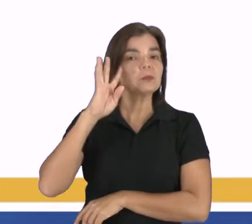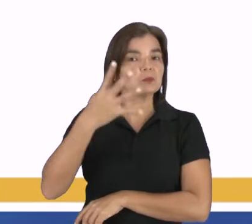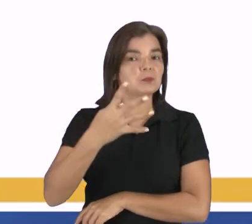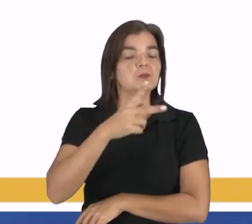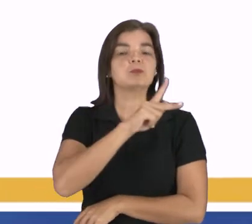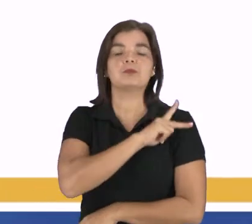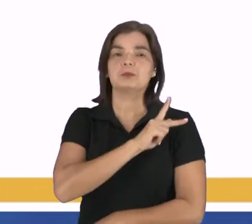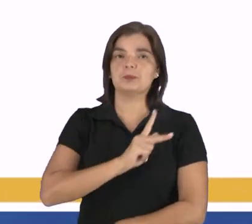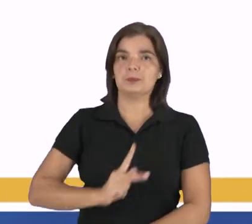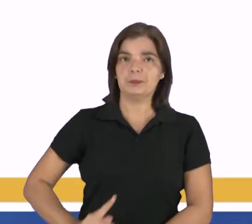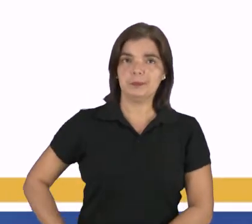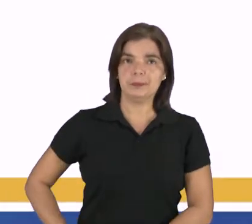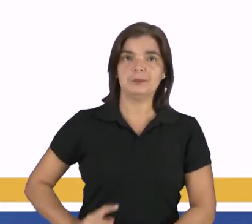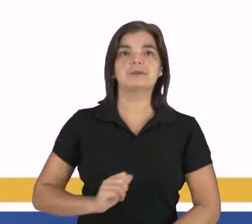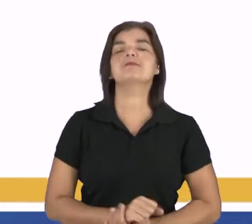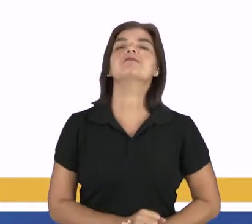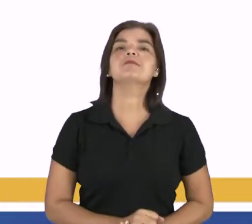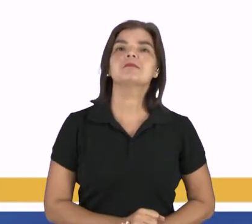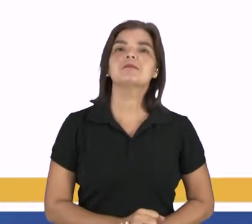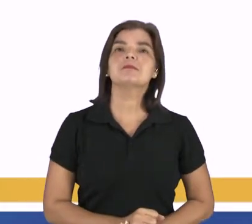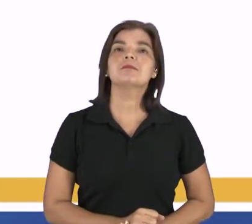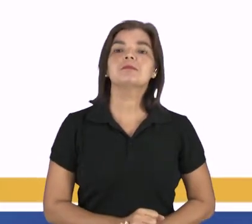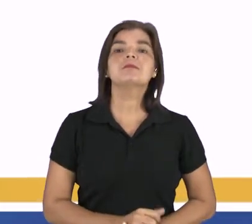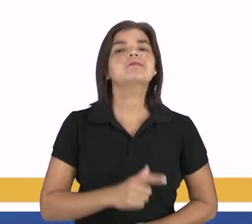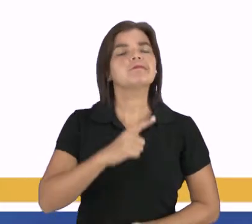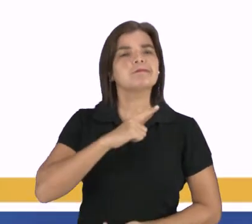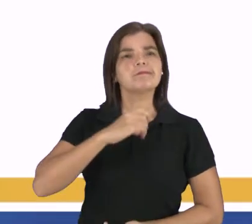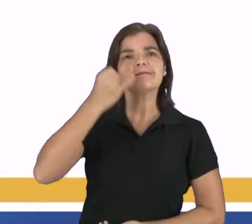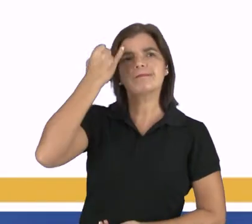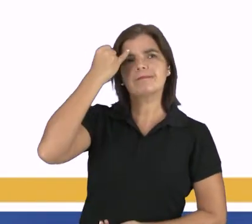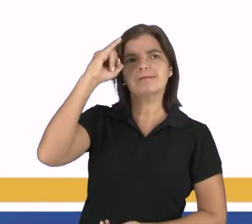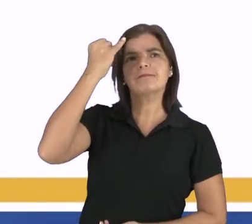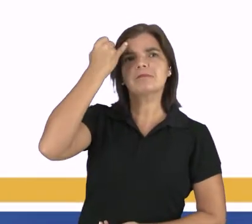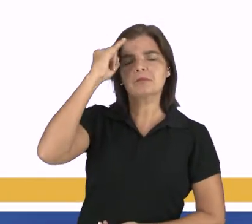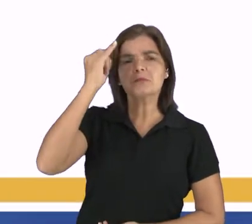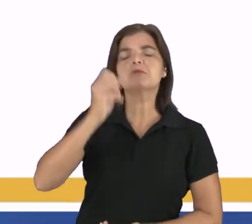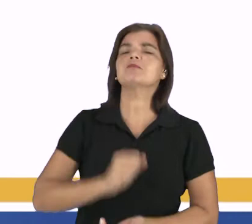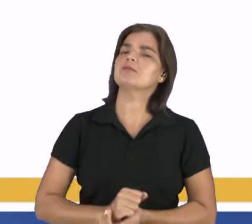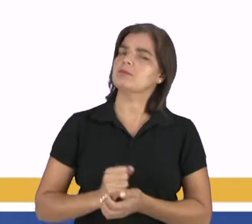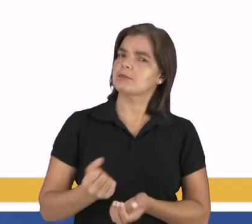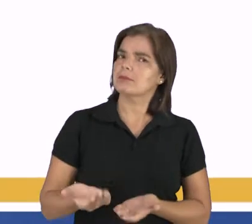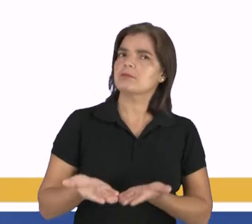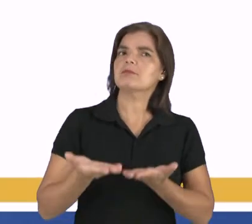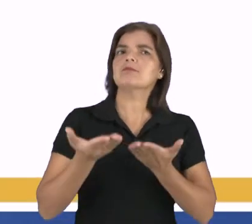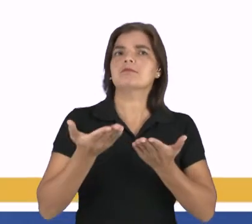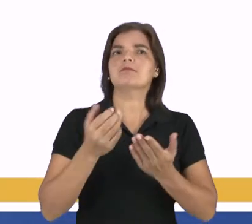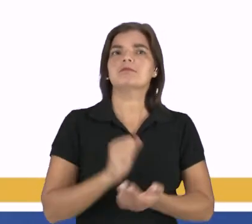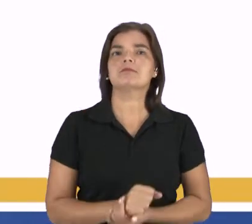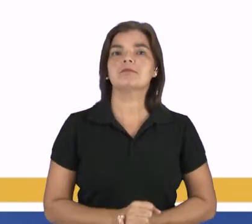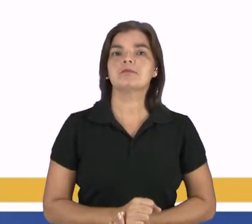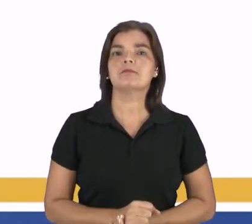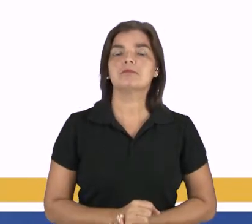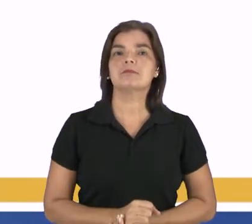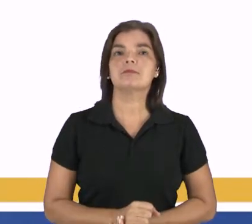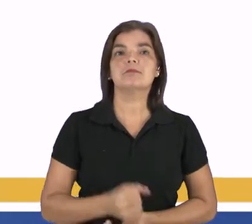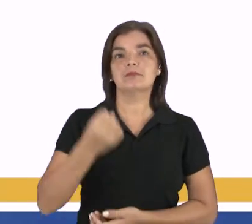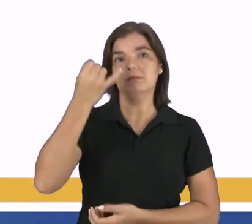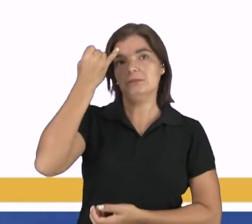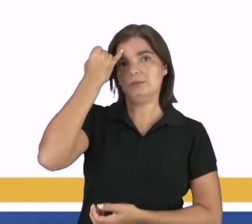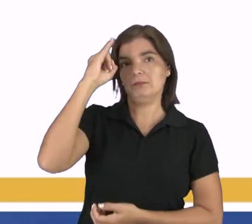ser resolvidos pelo presidente. Ele deve ter ideias muito elevadas.